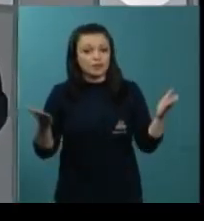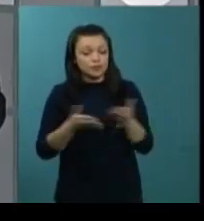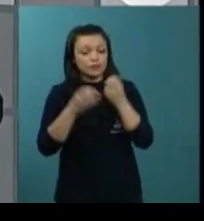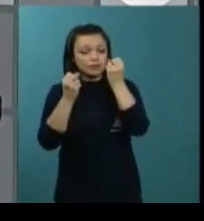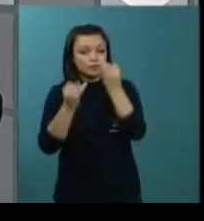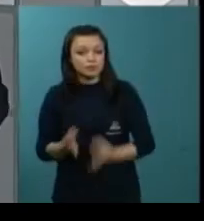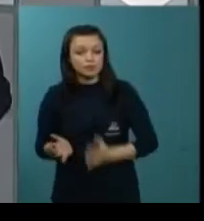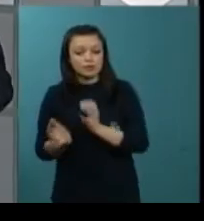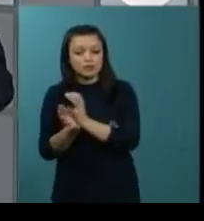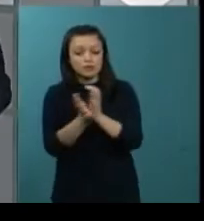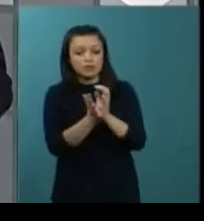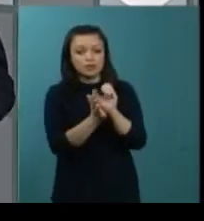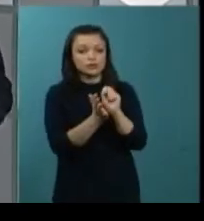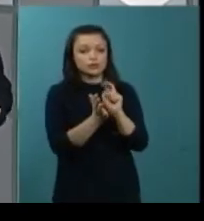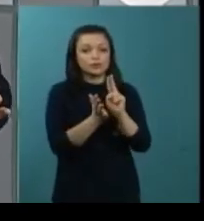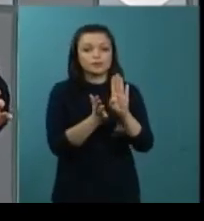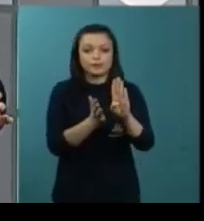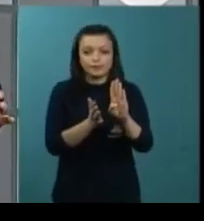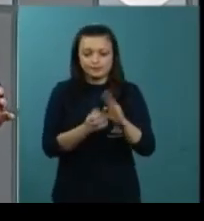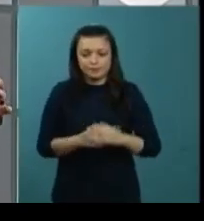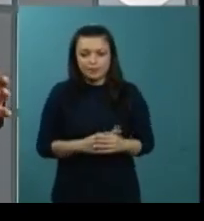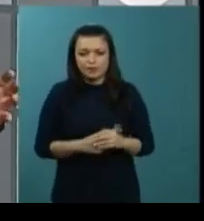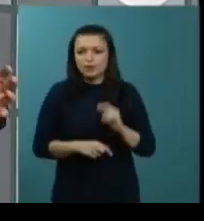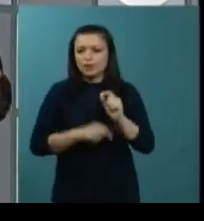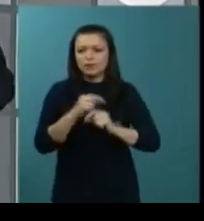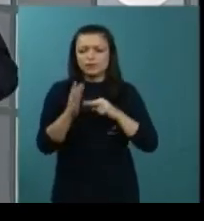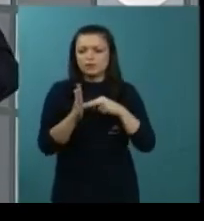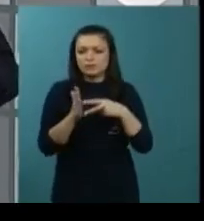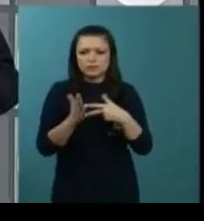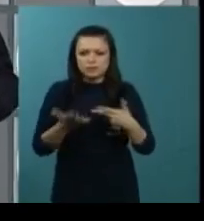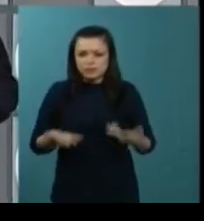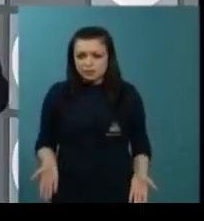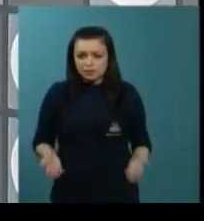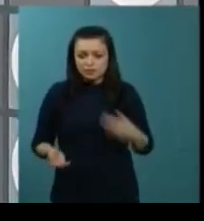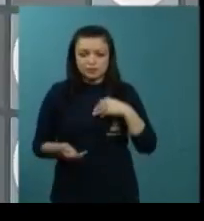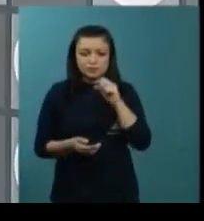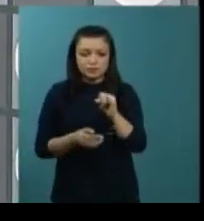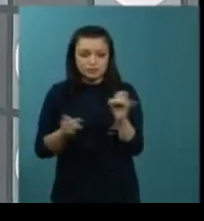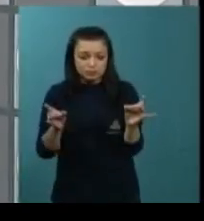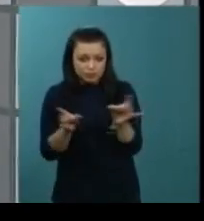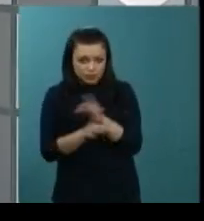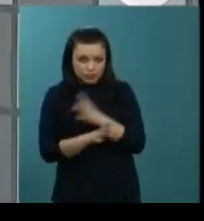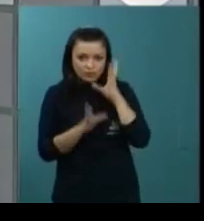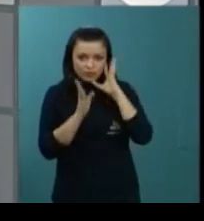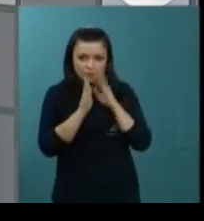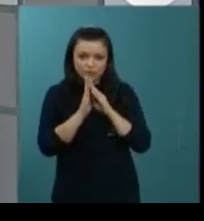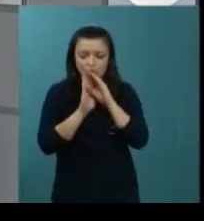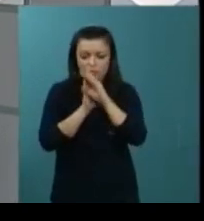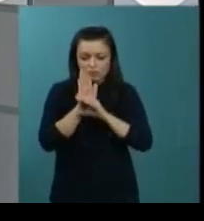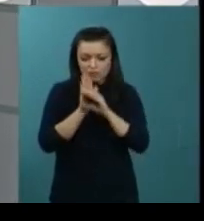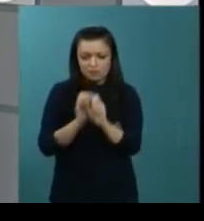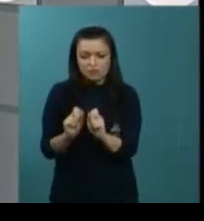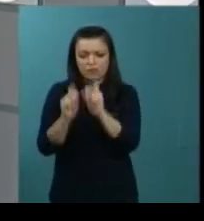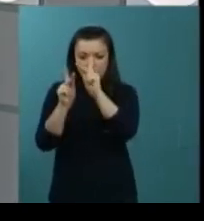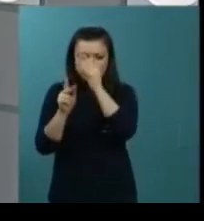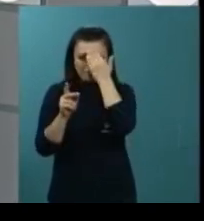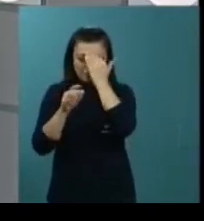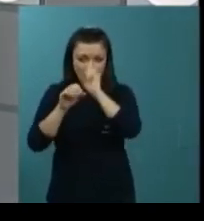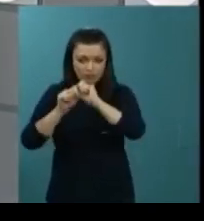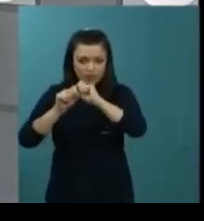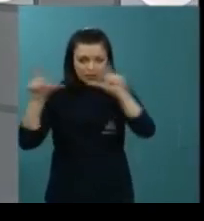Subconjunto. A partir do momento que tenhamos um conceito bem formado do que é um conjunto,